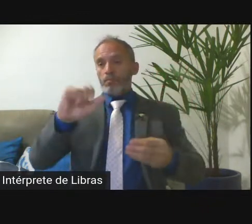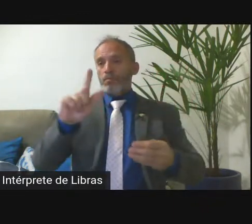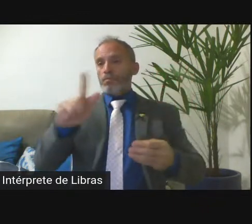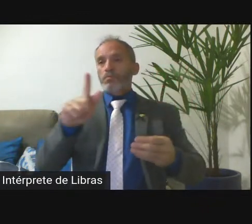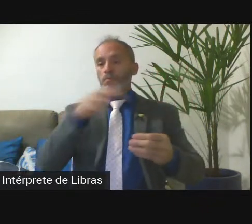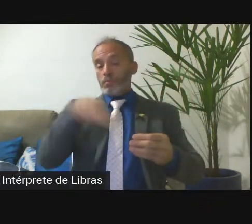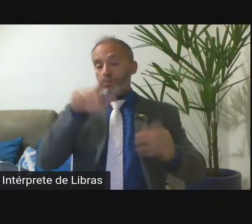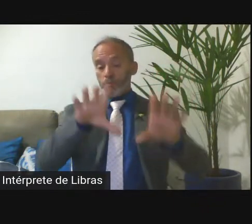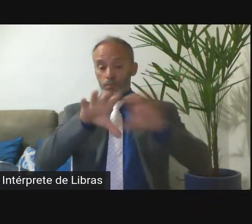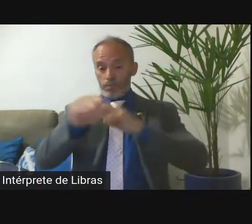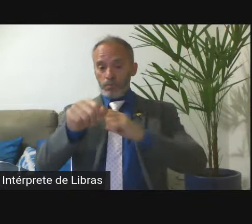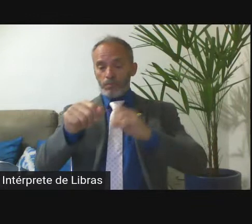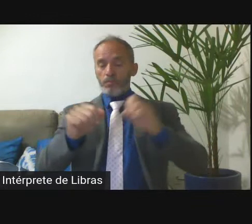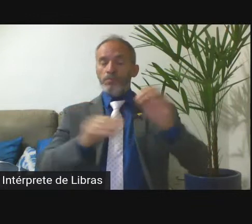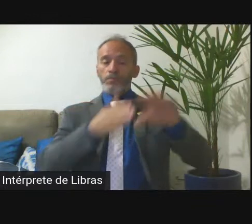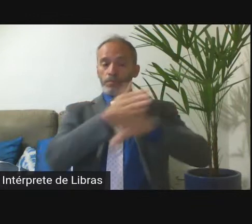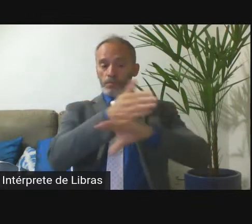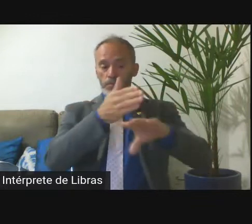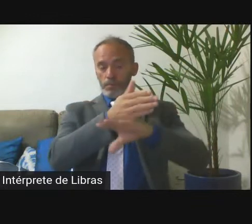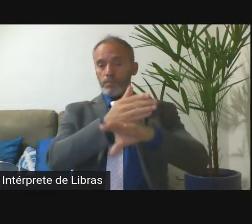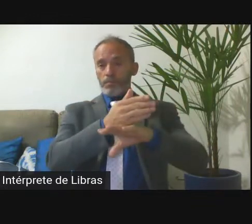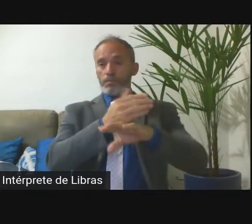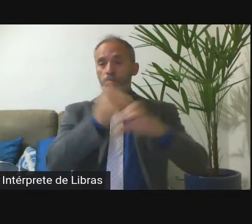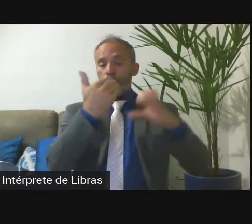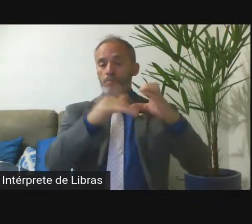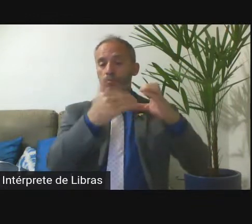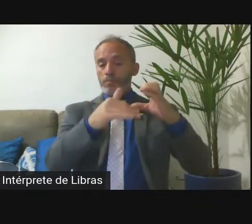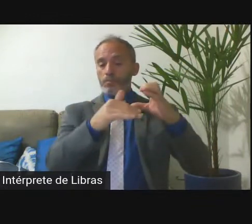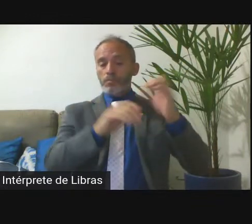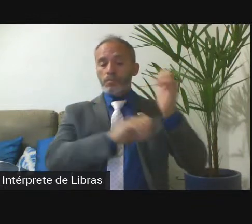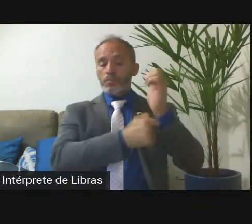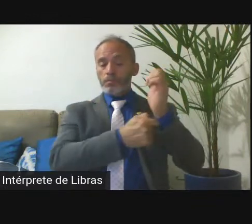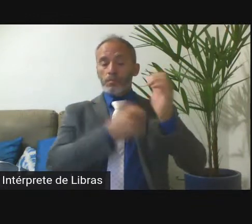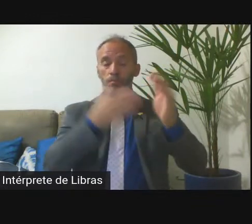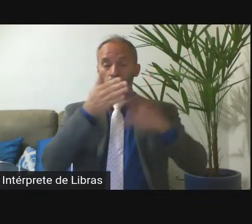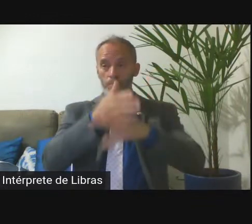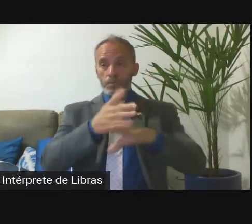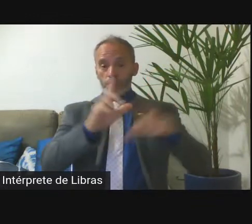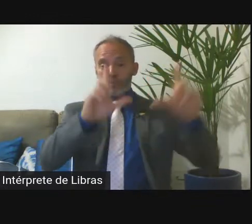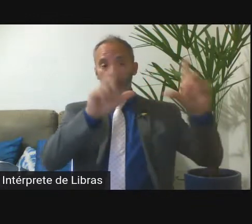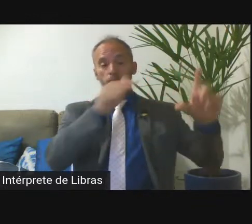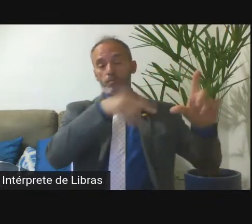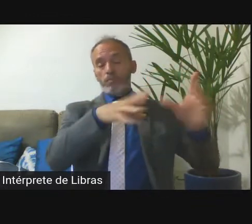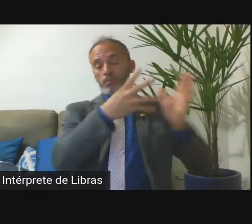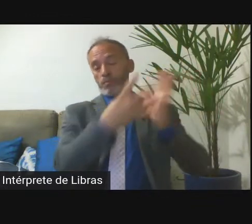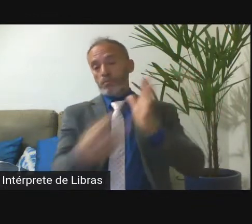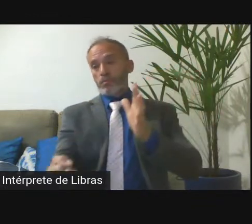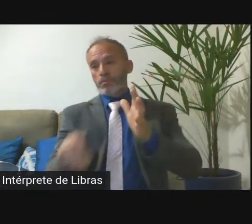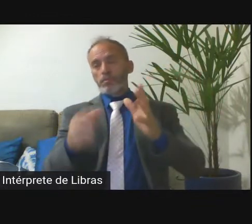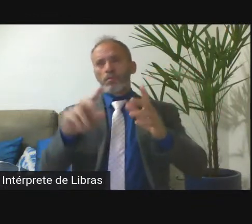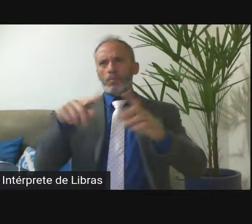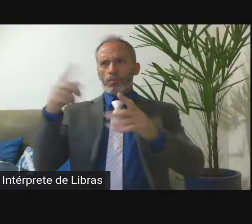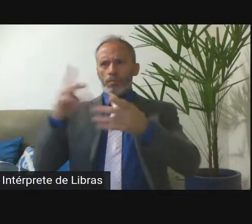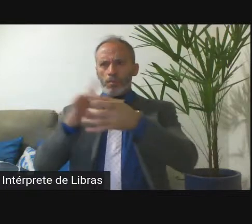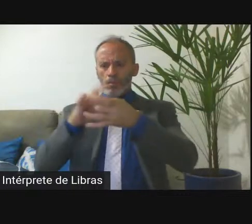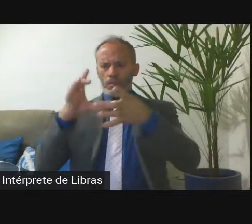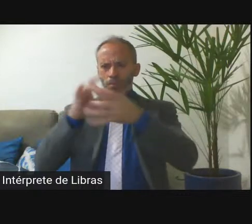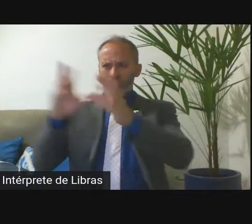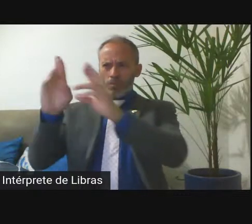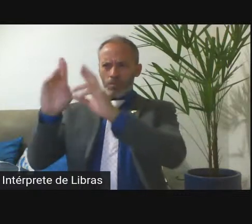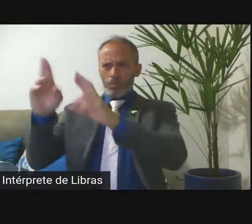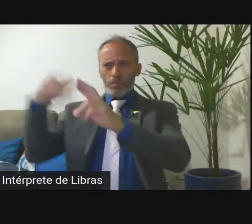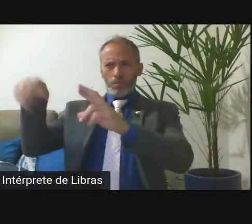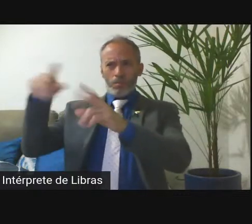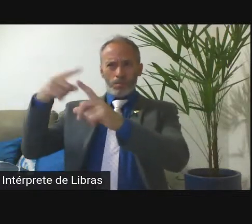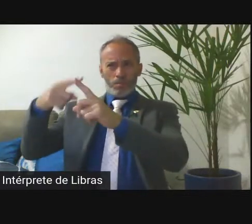deverá fazer o login com seu e-mail institucional e sua senha. Tão logo seja liberado pelas